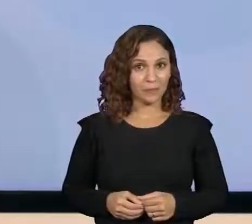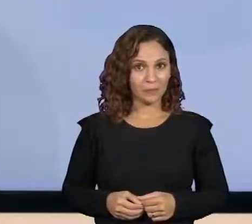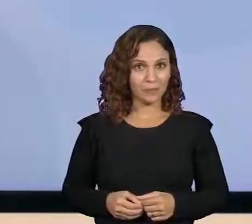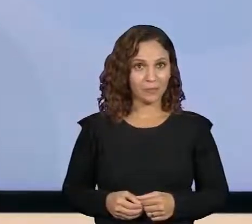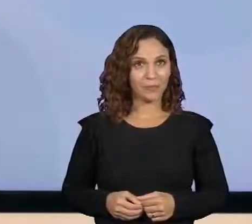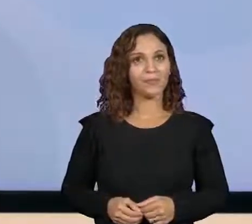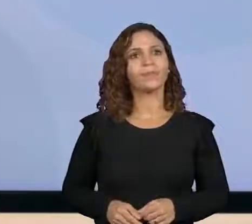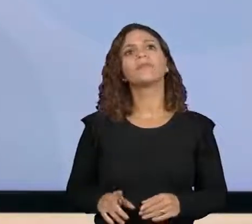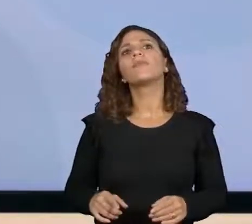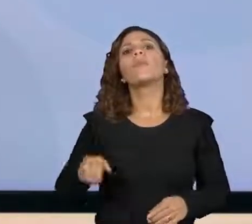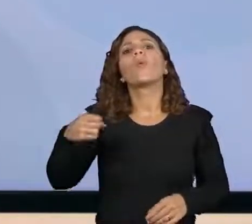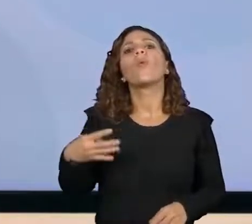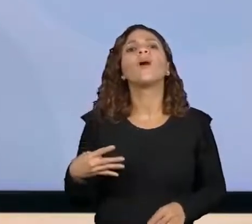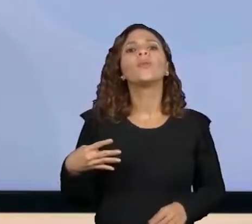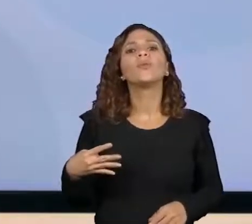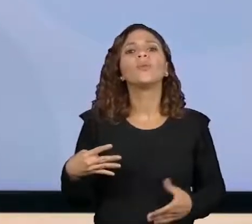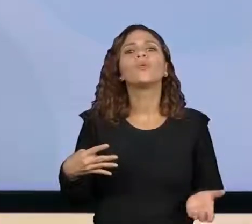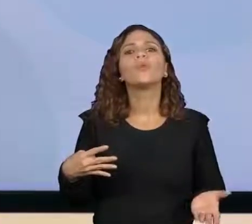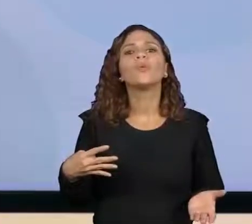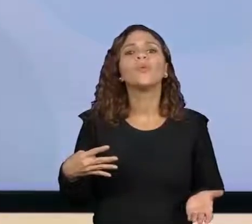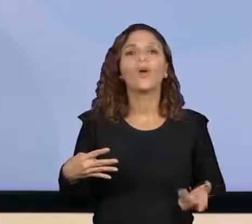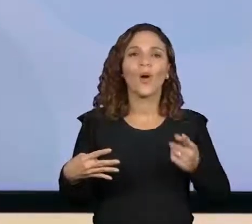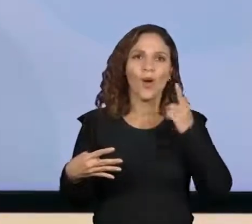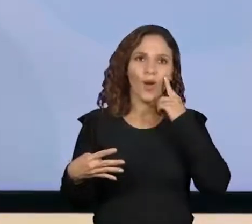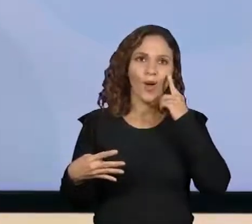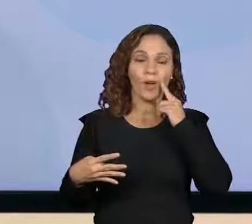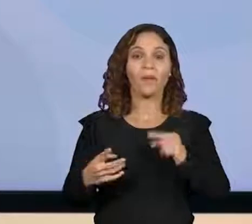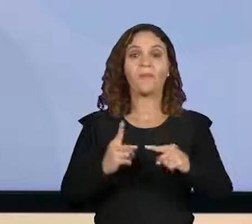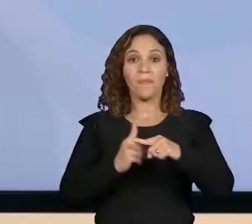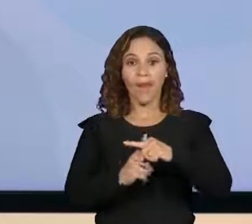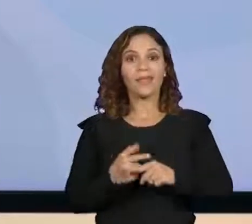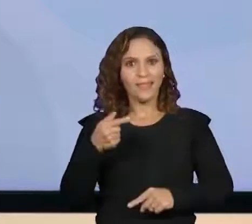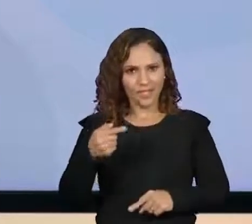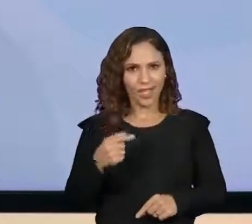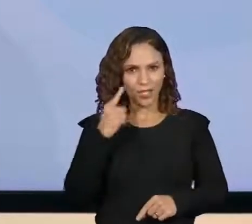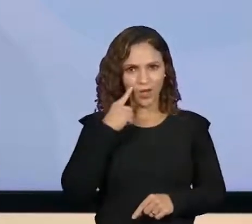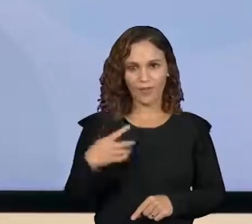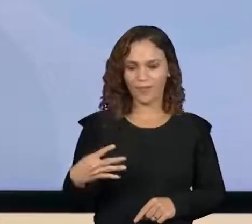E em 4 prateleiras, Pro? Vou colocar mais 7 aqui.